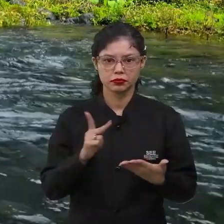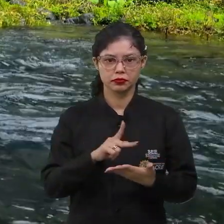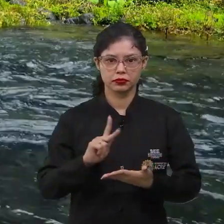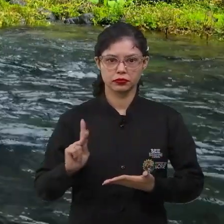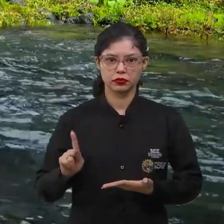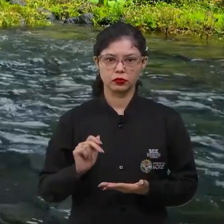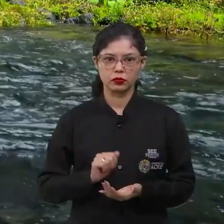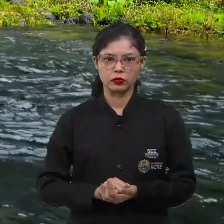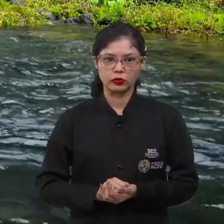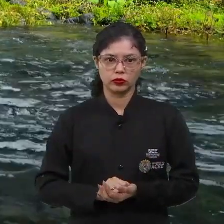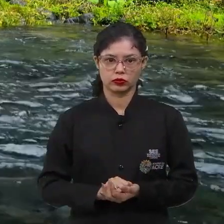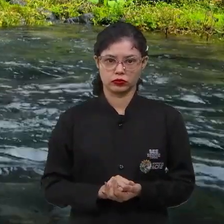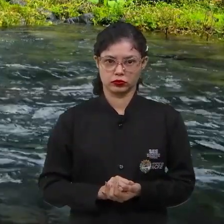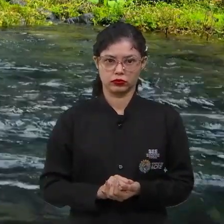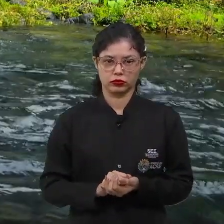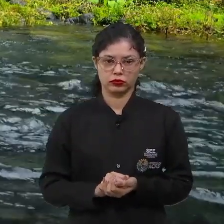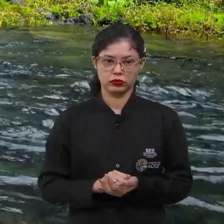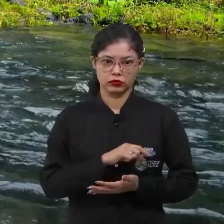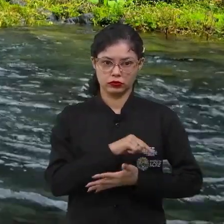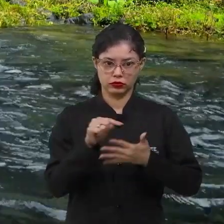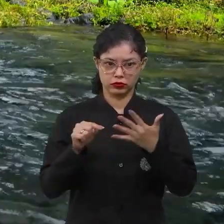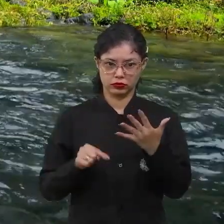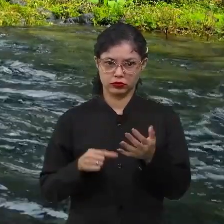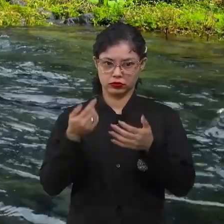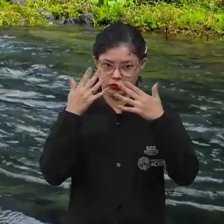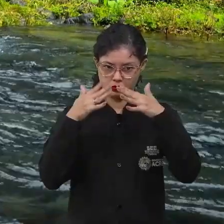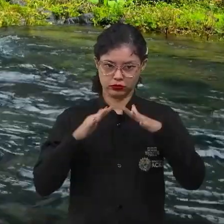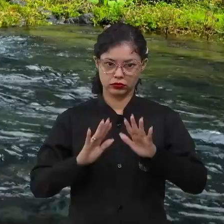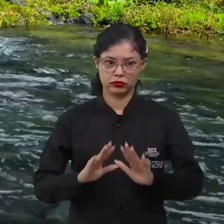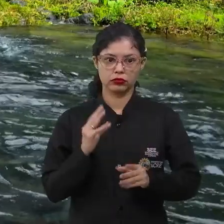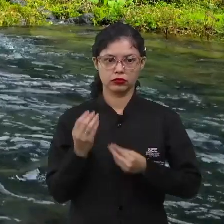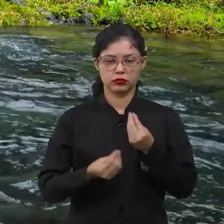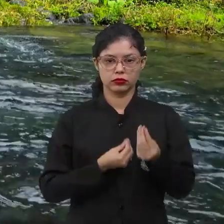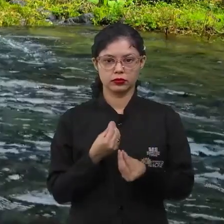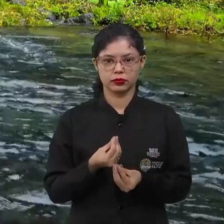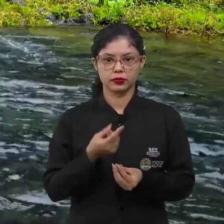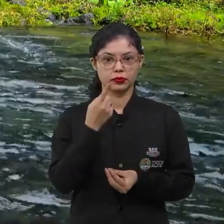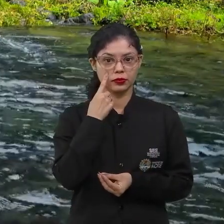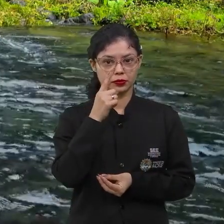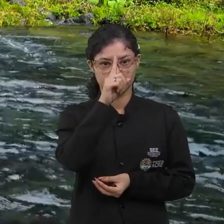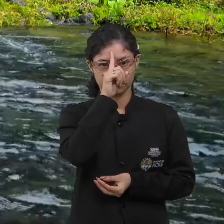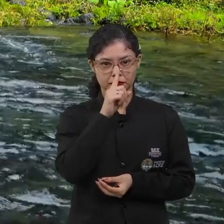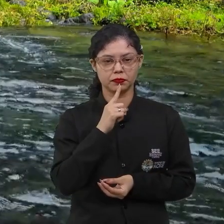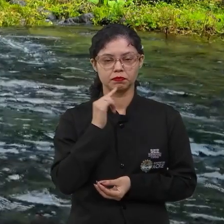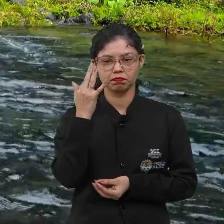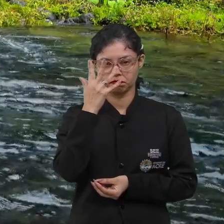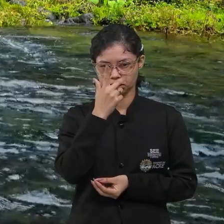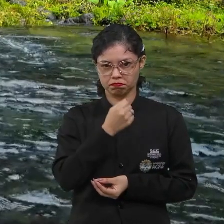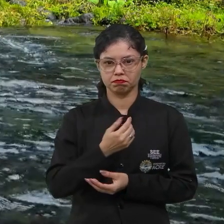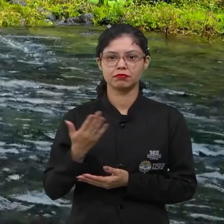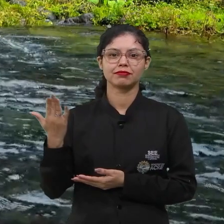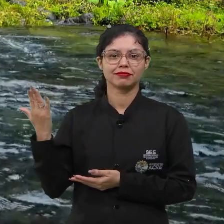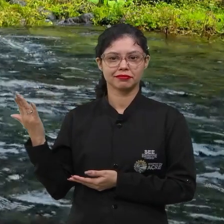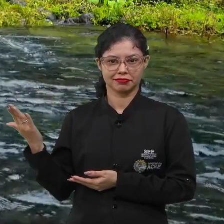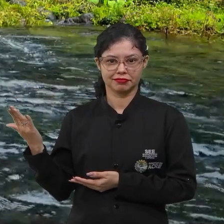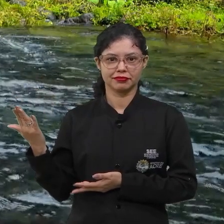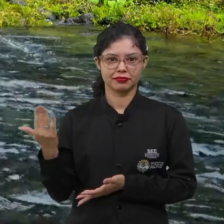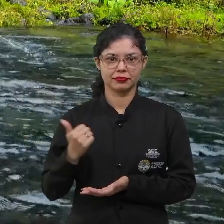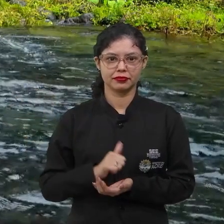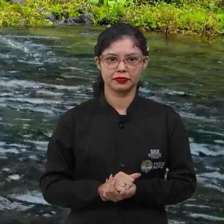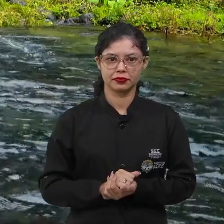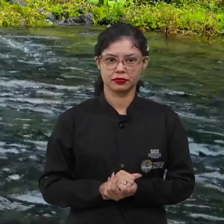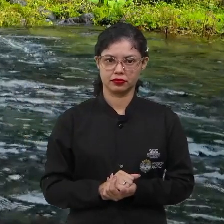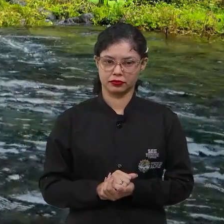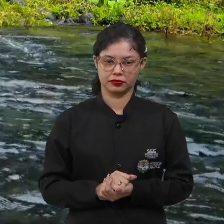professora? Acesso aos recursos naturais. Olha que imagem mais linda que vocês estão observando aí